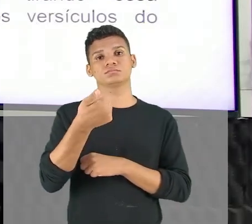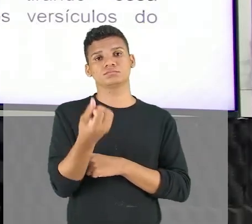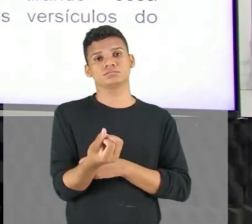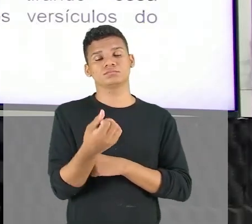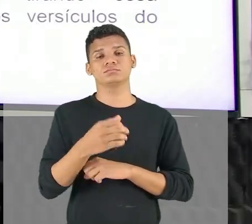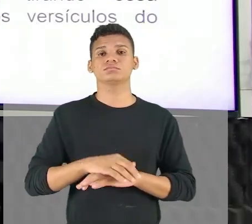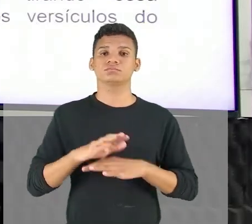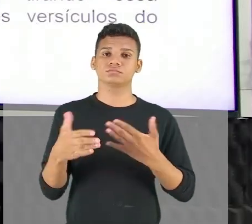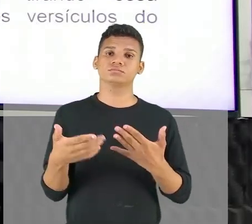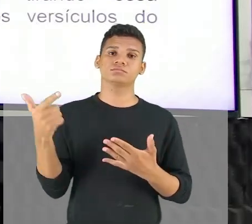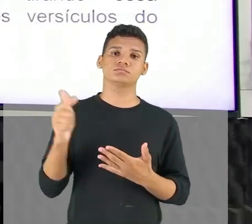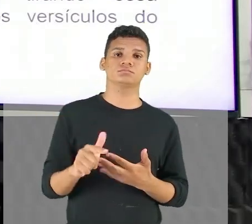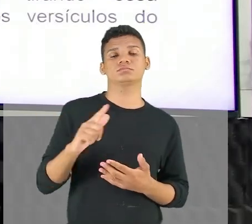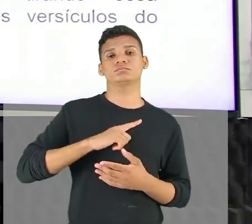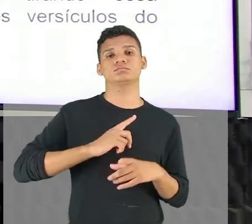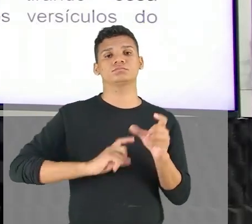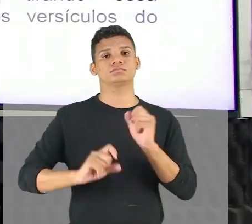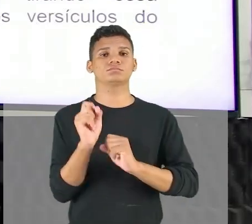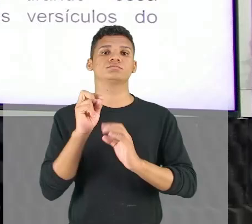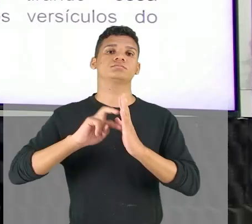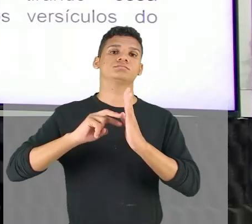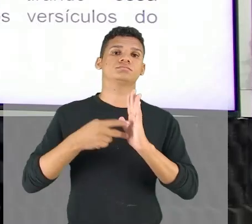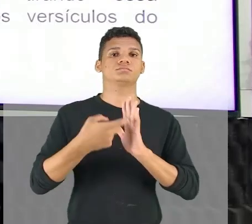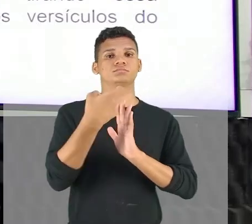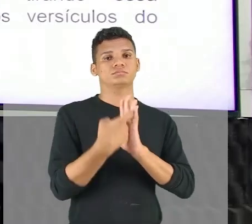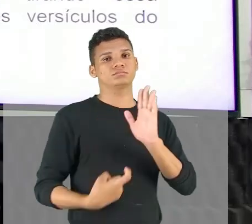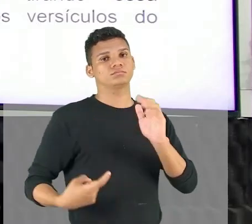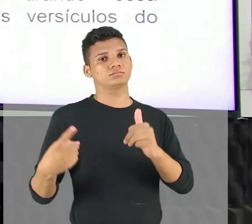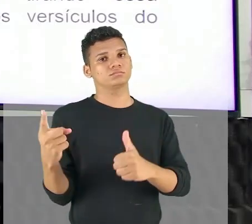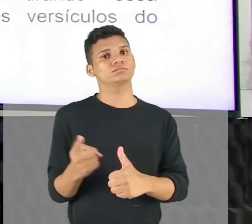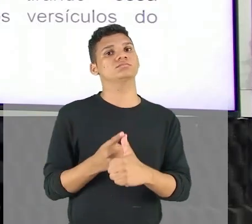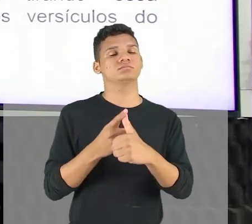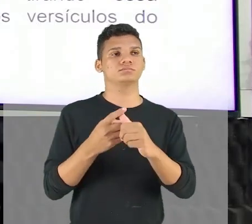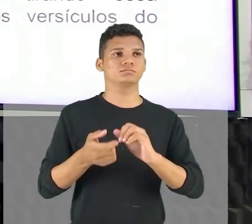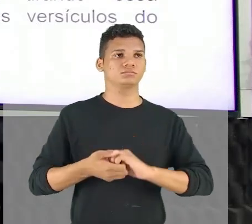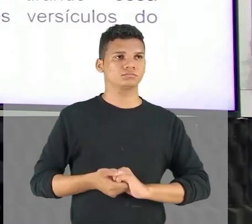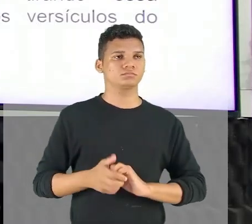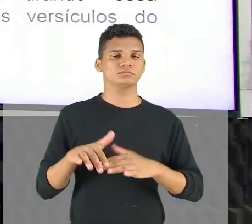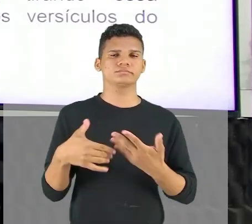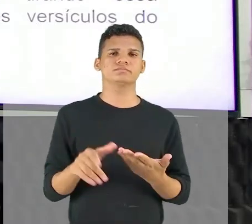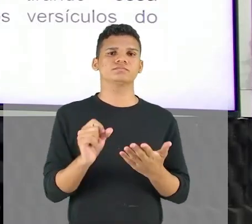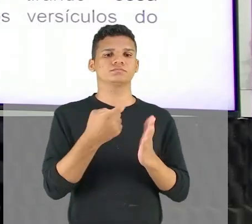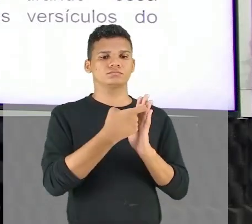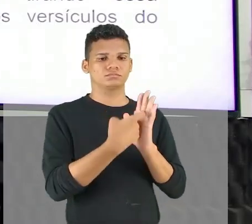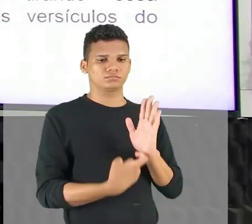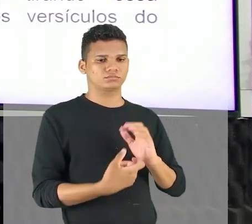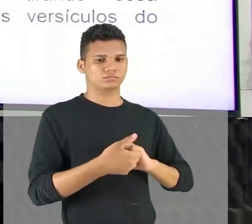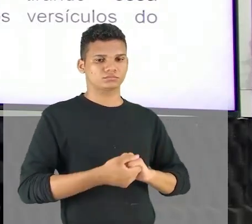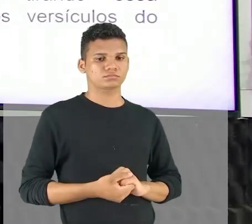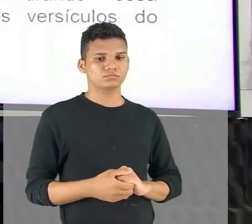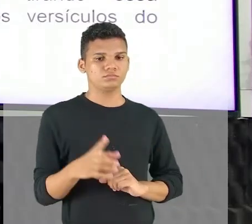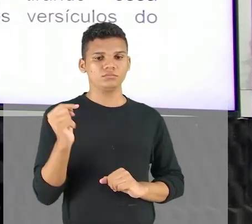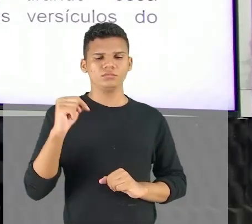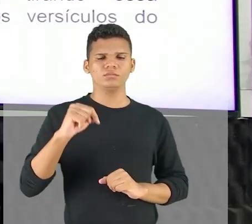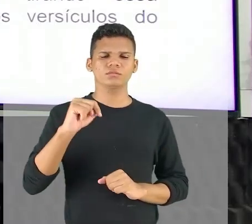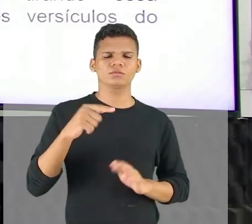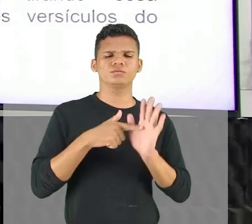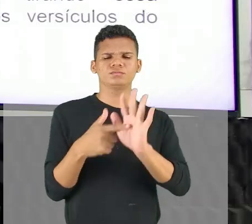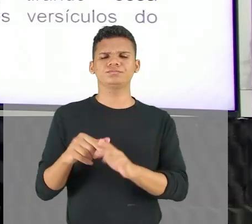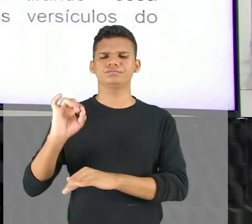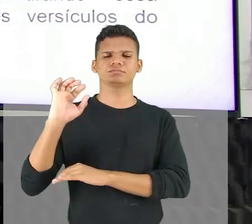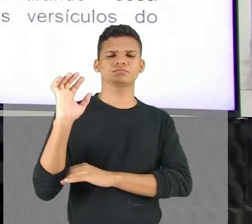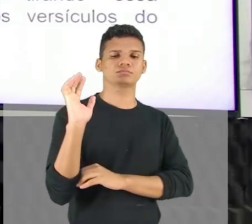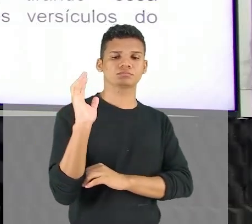né? E mais uma vez aqui dois textos. Vamos ao texto 1. O que diz o texto? Até aqui expus a natureza